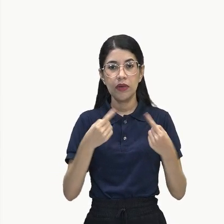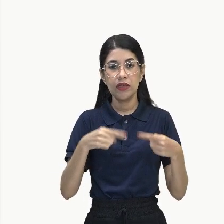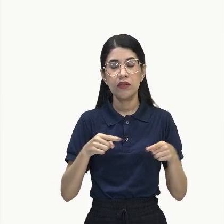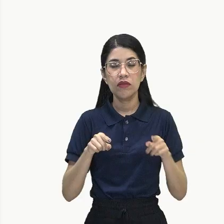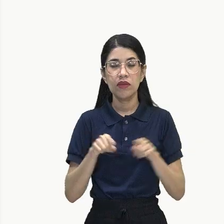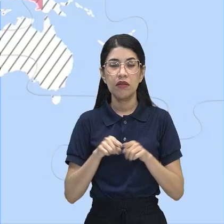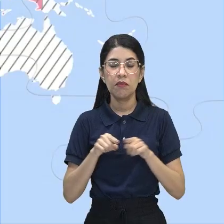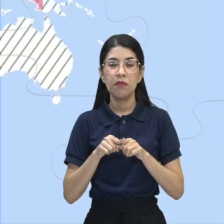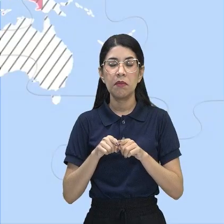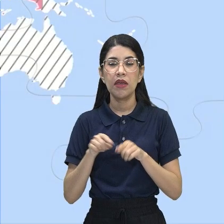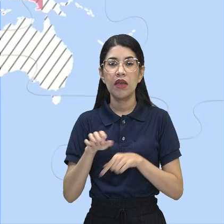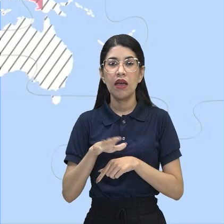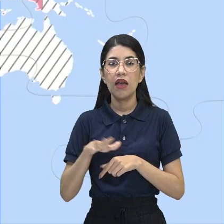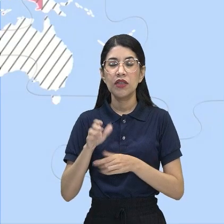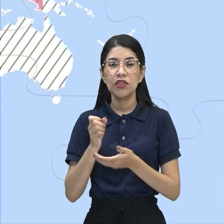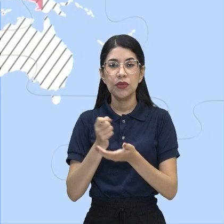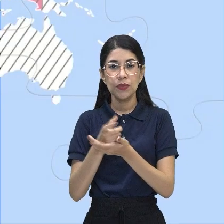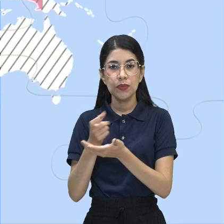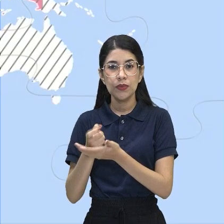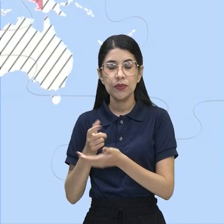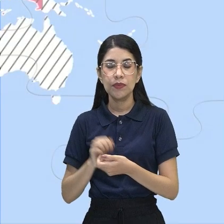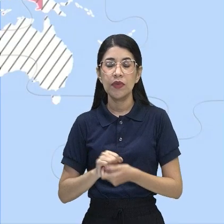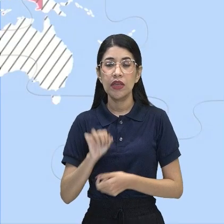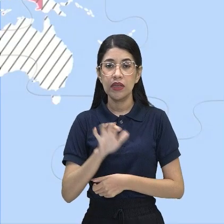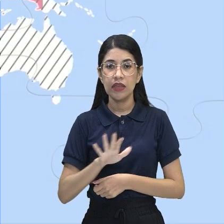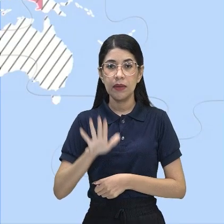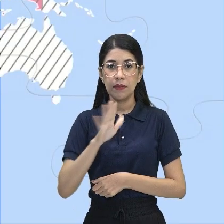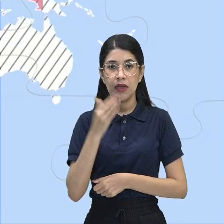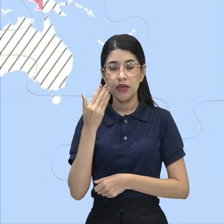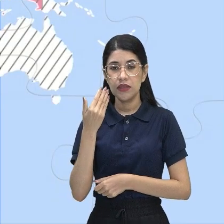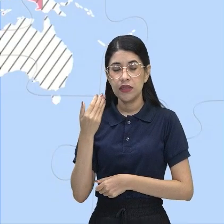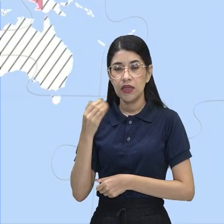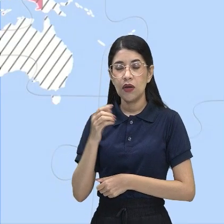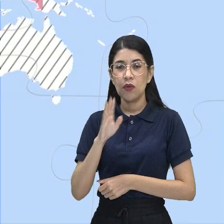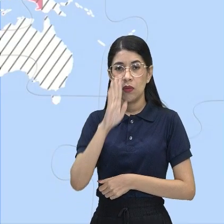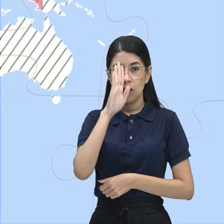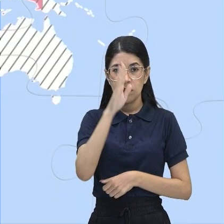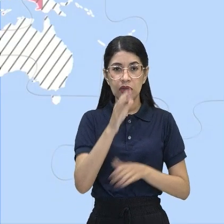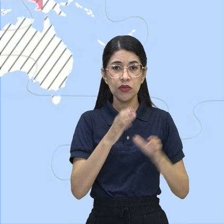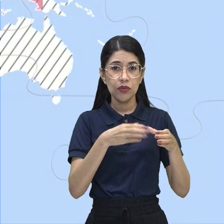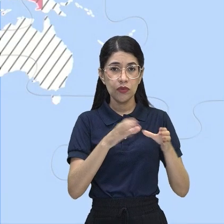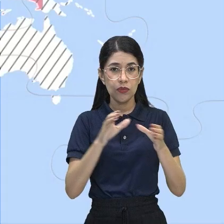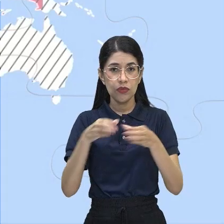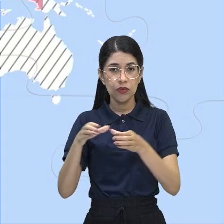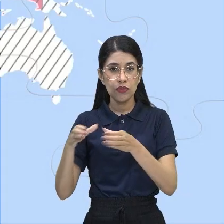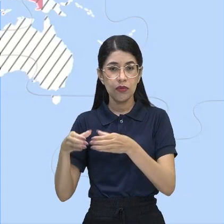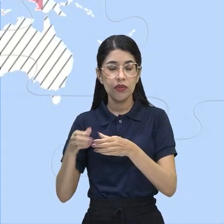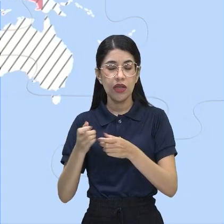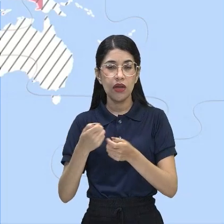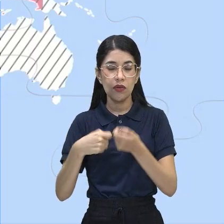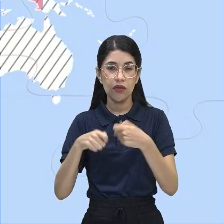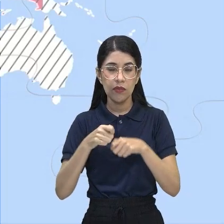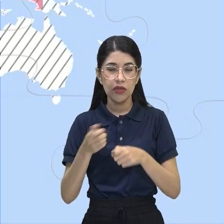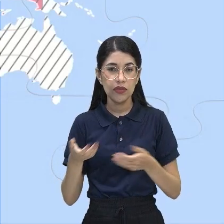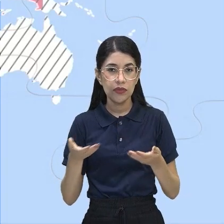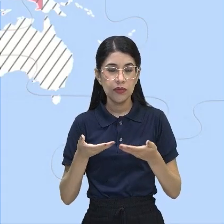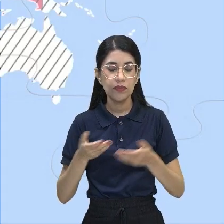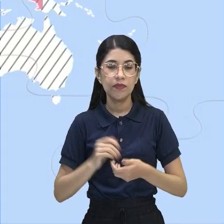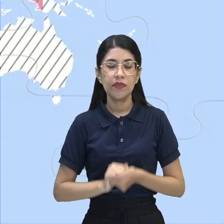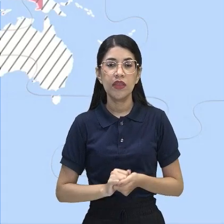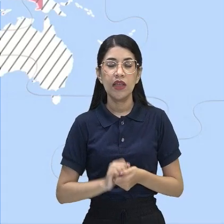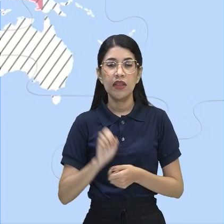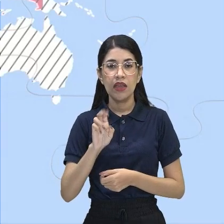mercado consumidor. E aqui eu tenho um mapa, né, com os principais blocos econômicos da atualidade. Aqui a gente tem a